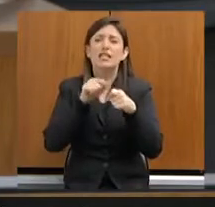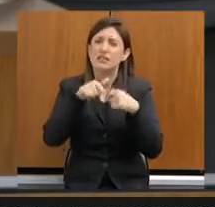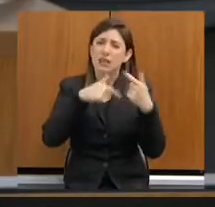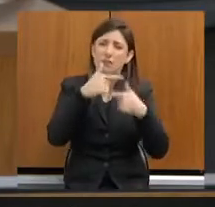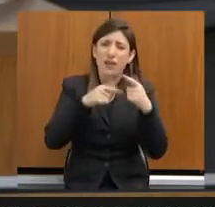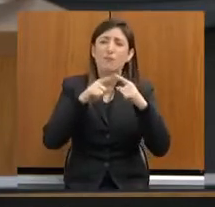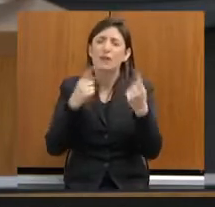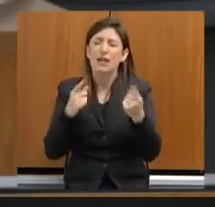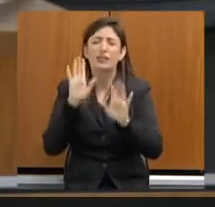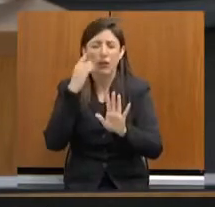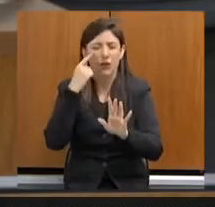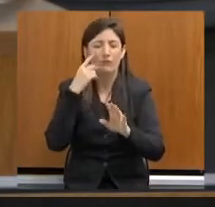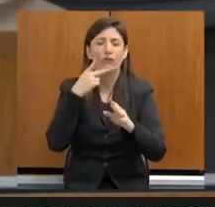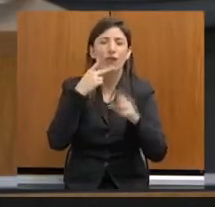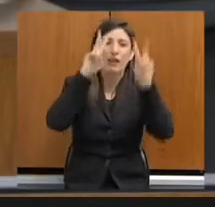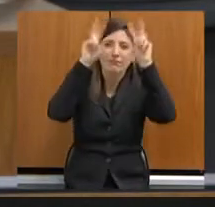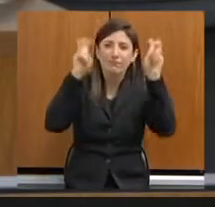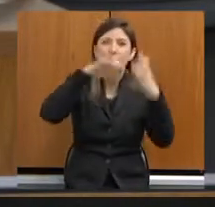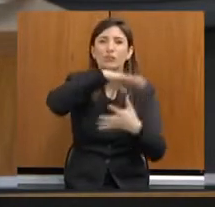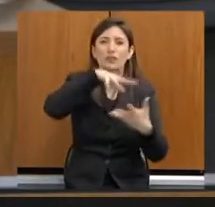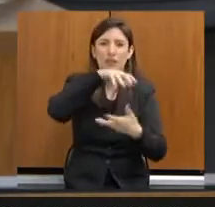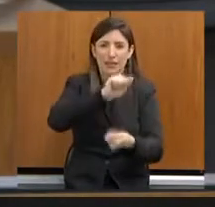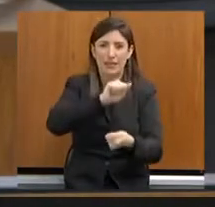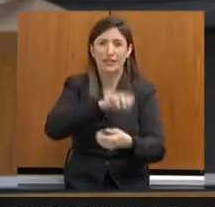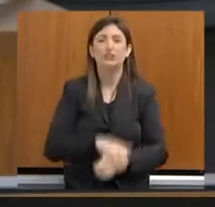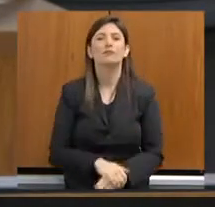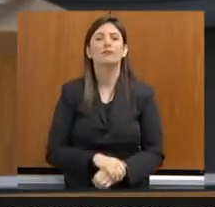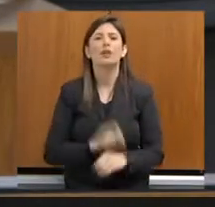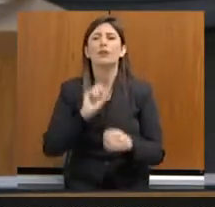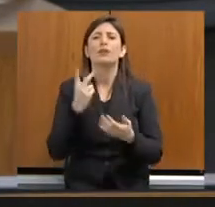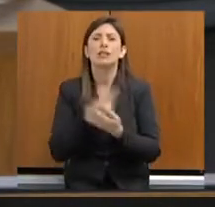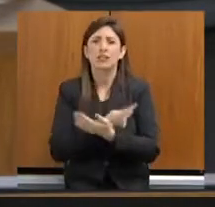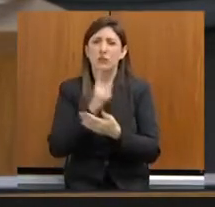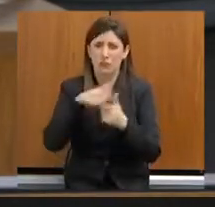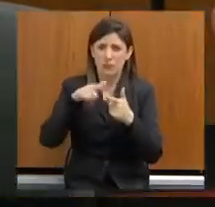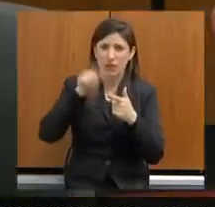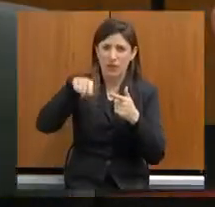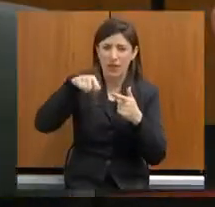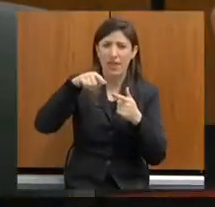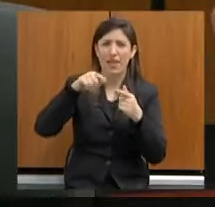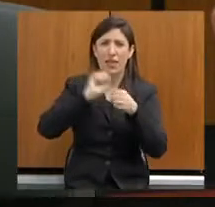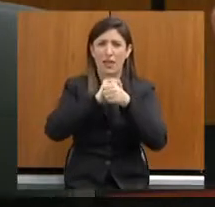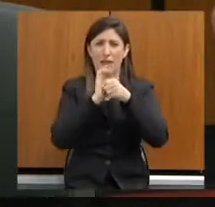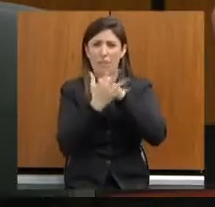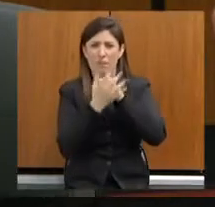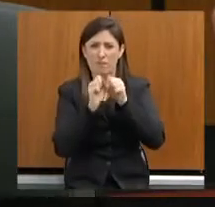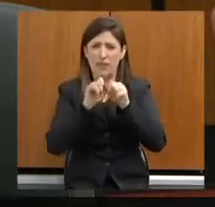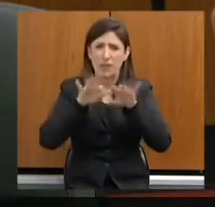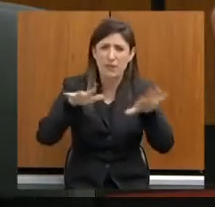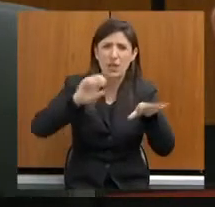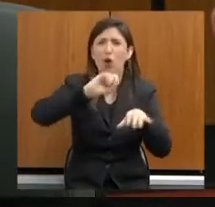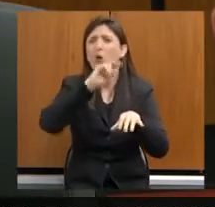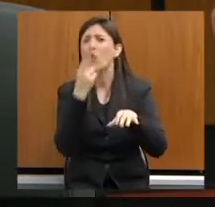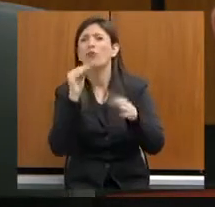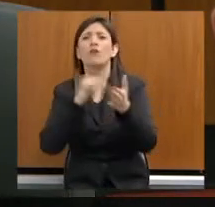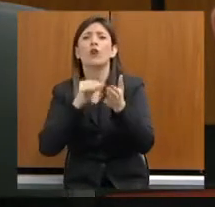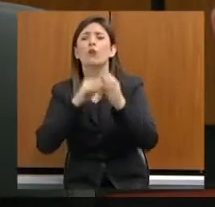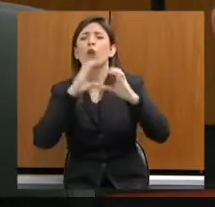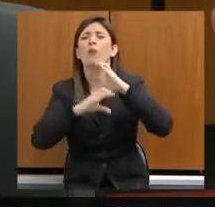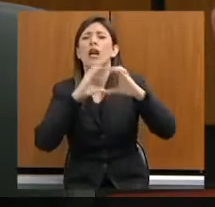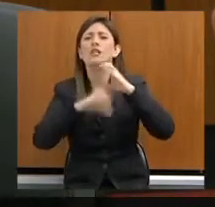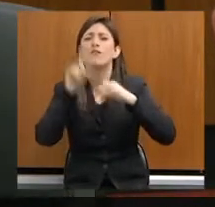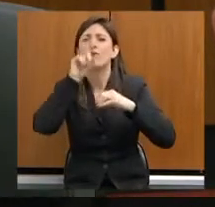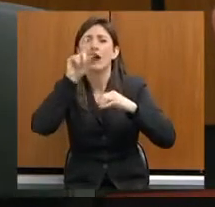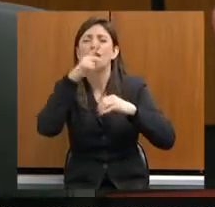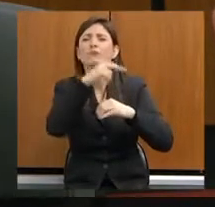falar na questão da sustentabilidade eu fui a pandemia ou a comunicação de vocês fica ruim quem é que tá sabendo que está sendo